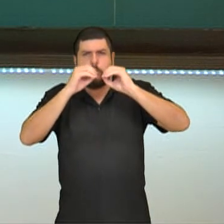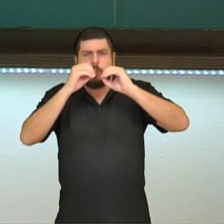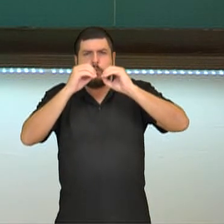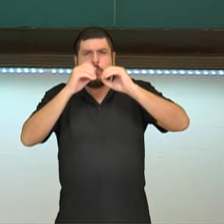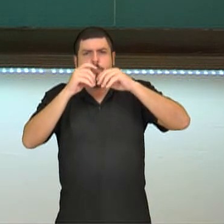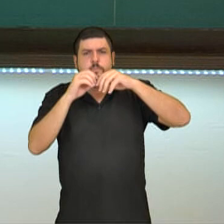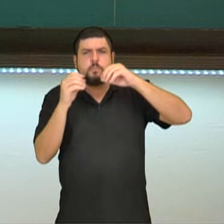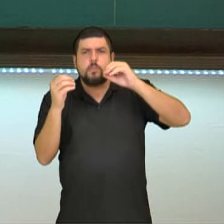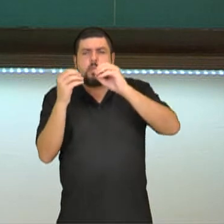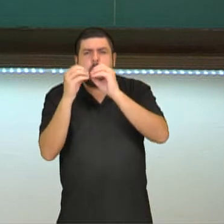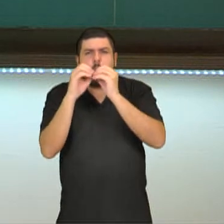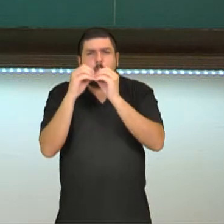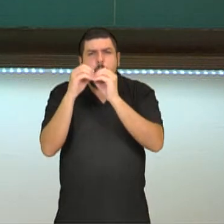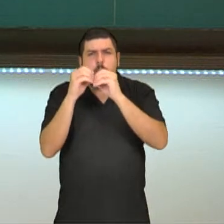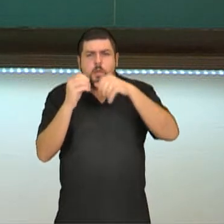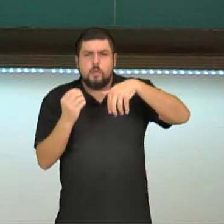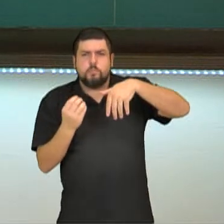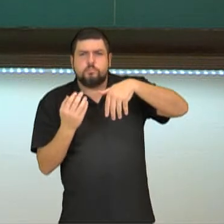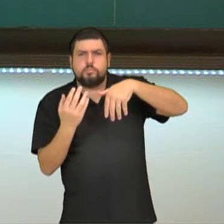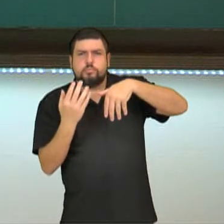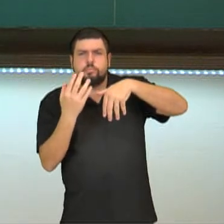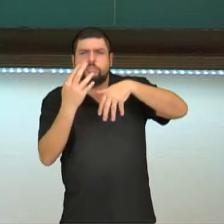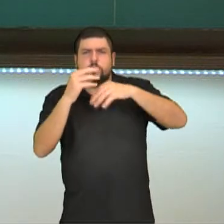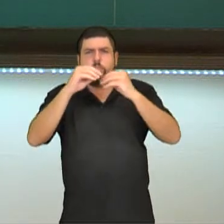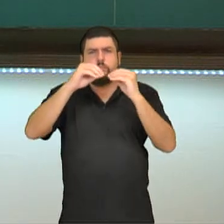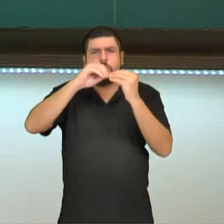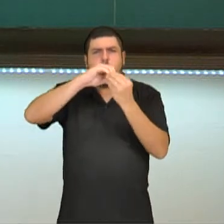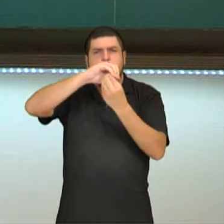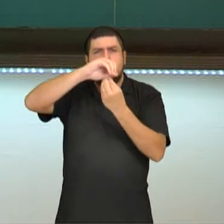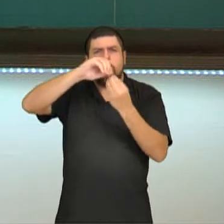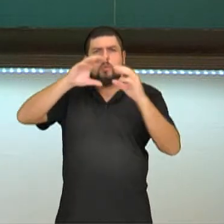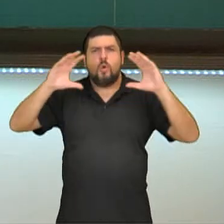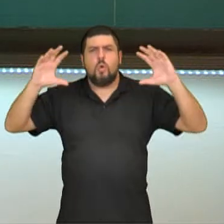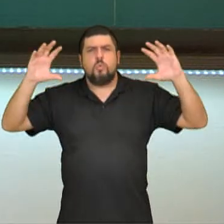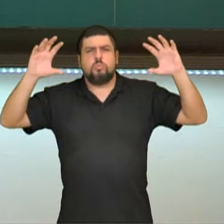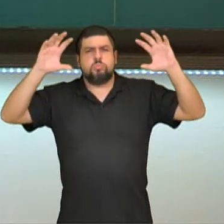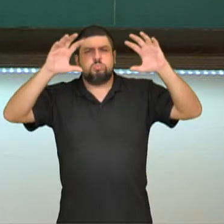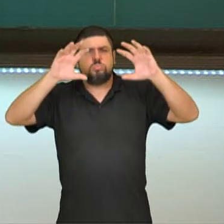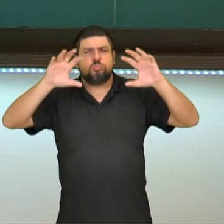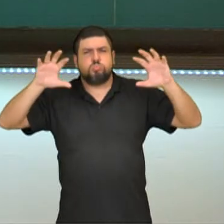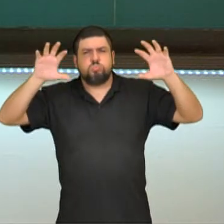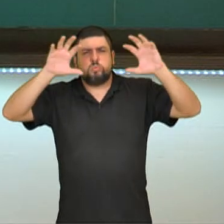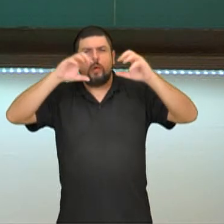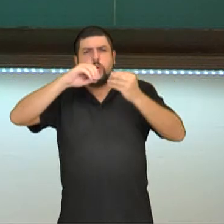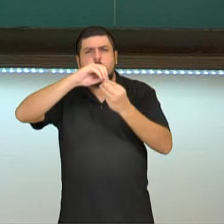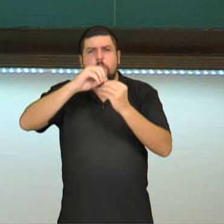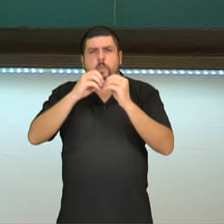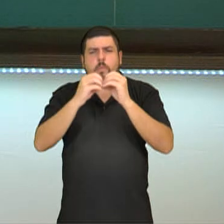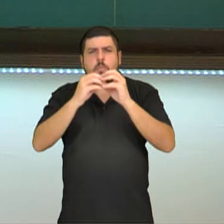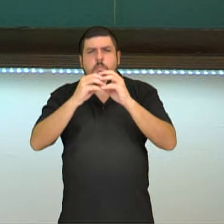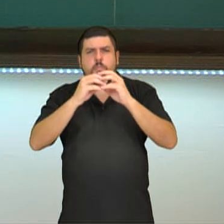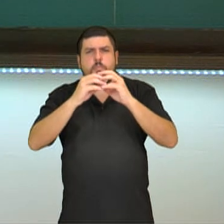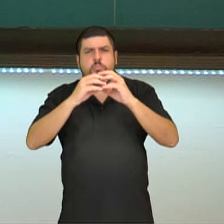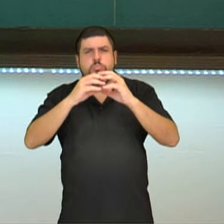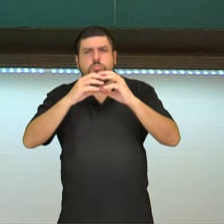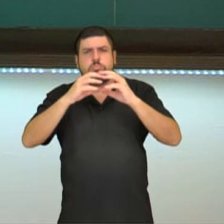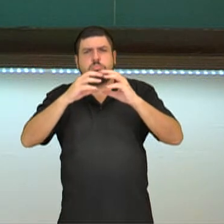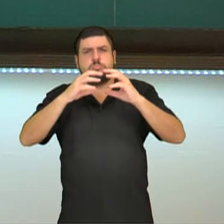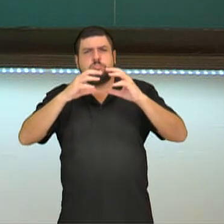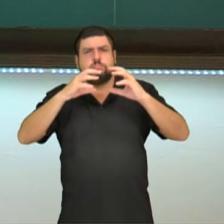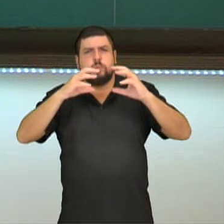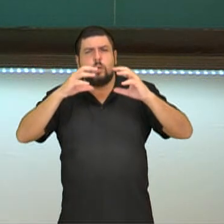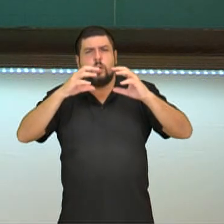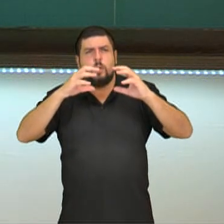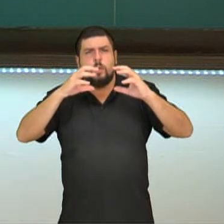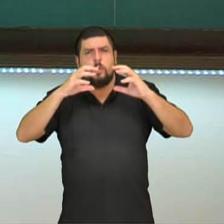vão se agregando com as poeiras que tem na nuvem, que são os aerossóis, permitem essa partícula ficar maior, ela vai então cair,